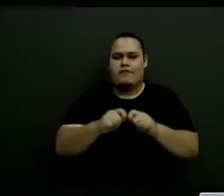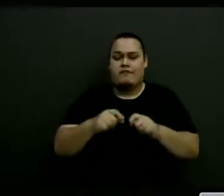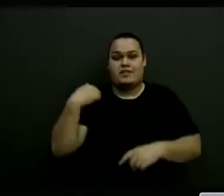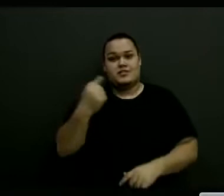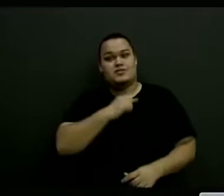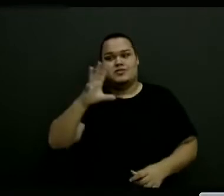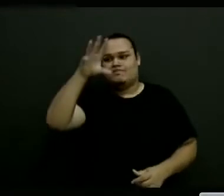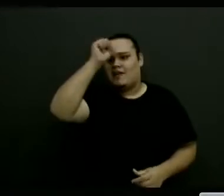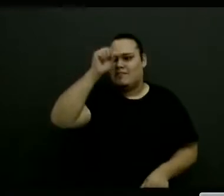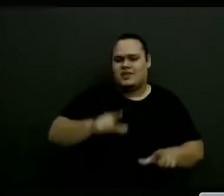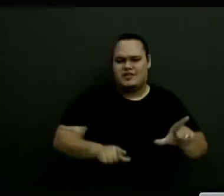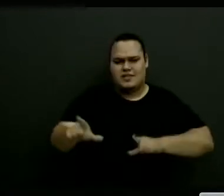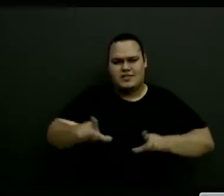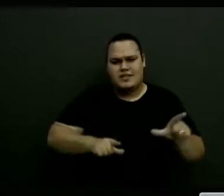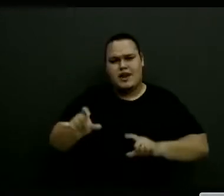vivos, dinâmicos.